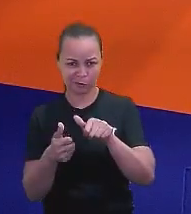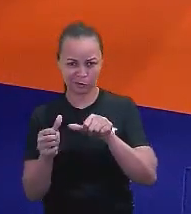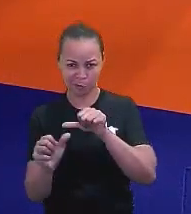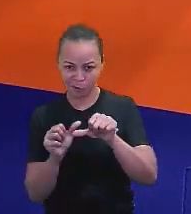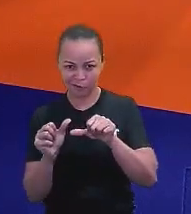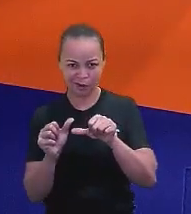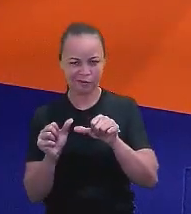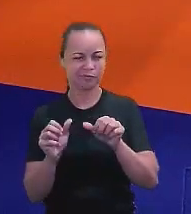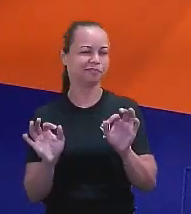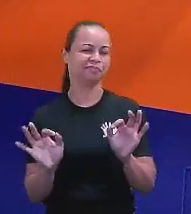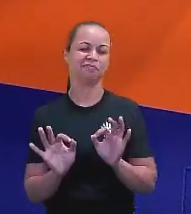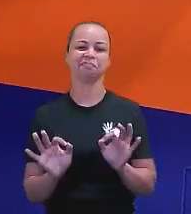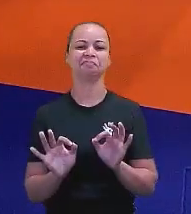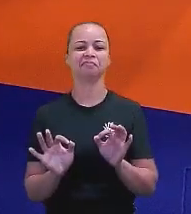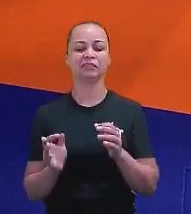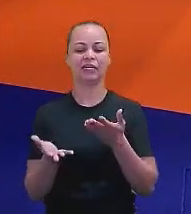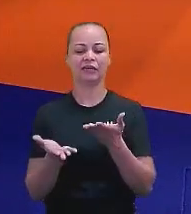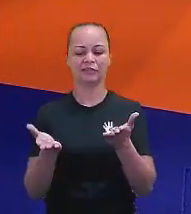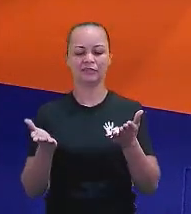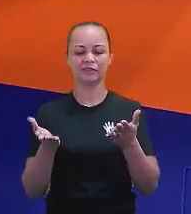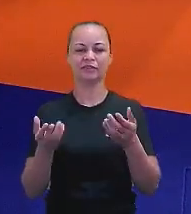nossa cidade. Então, ó,